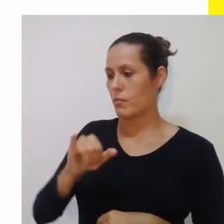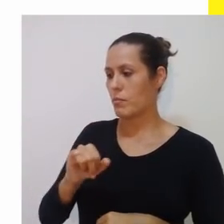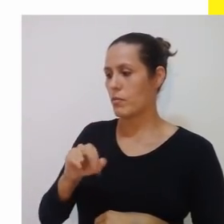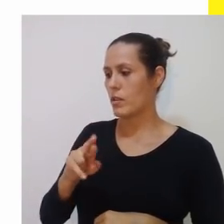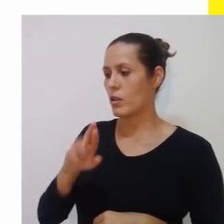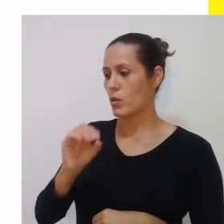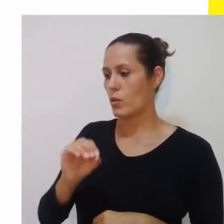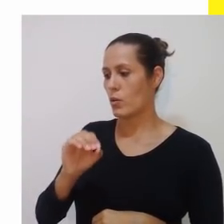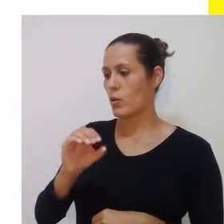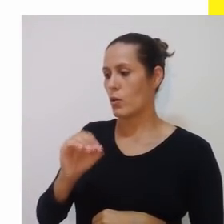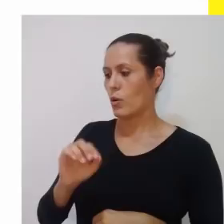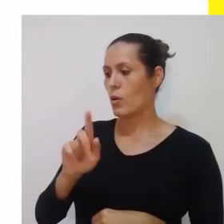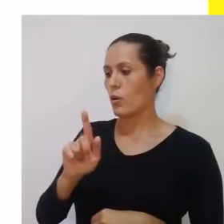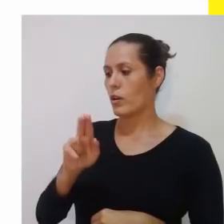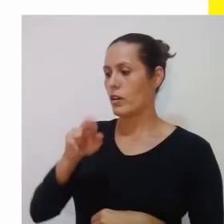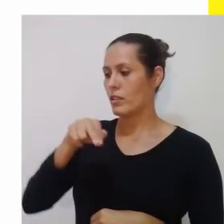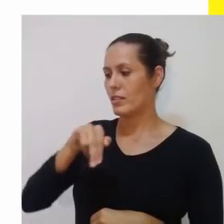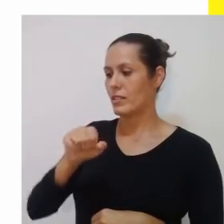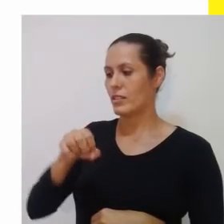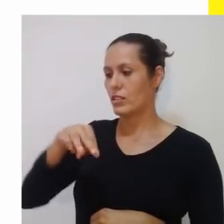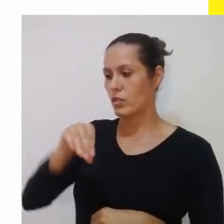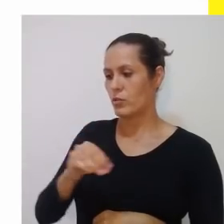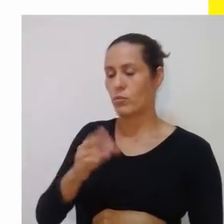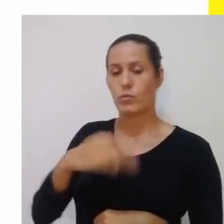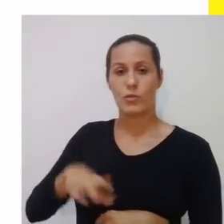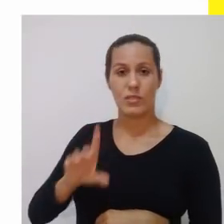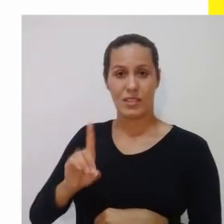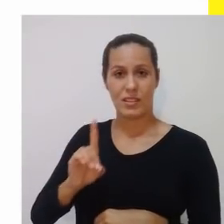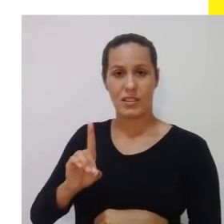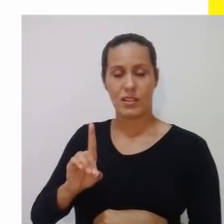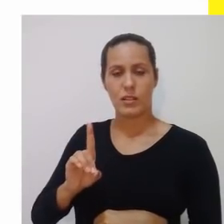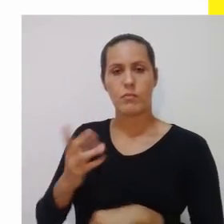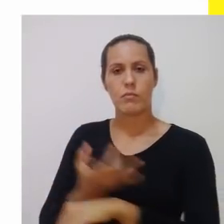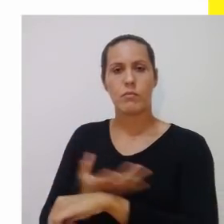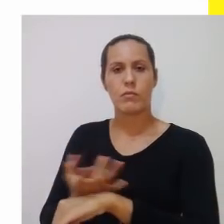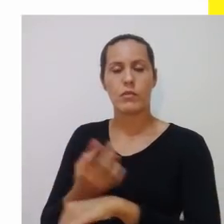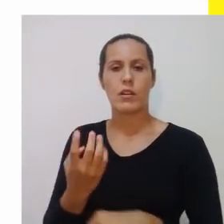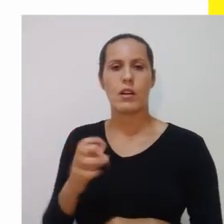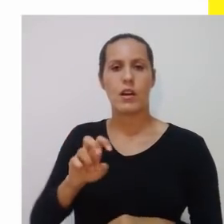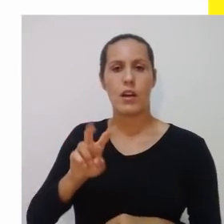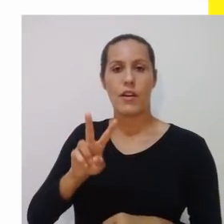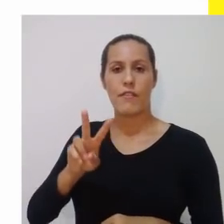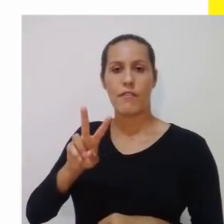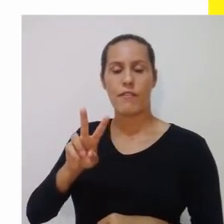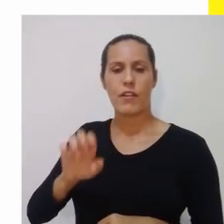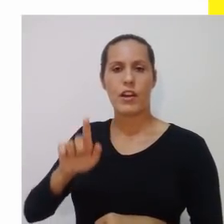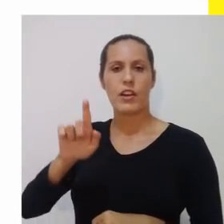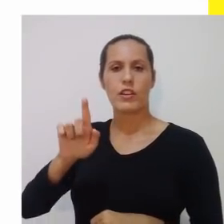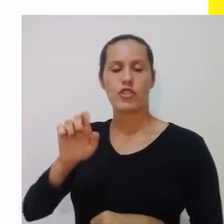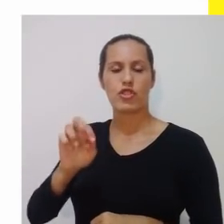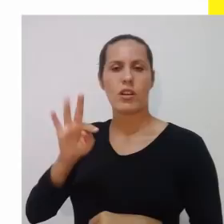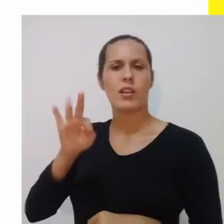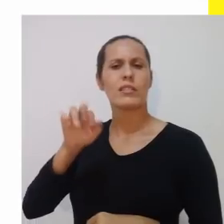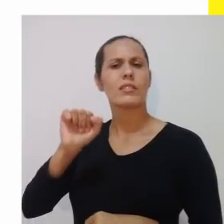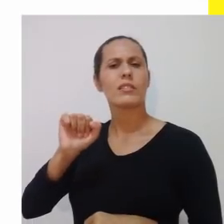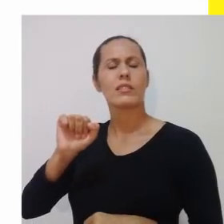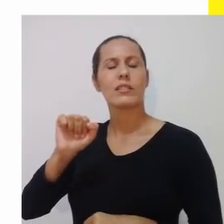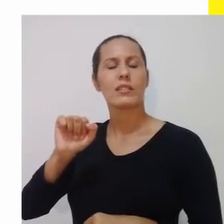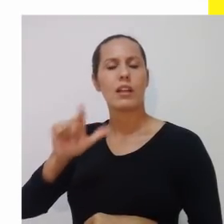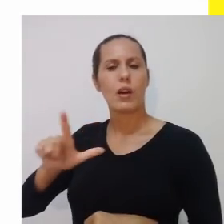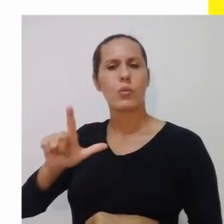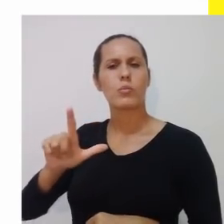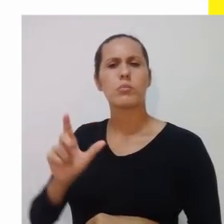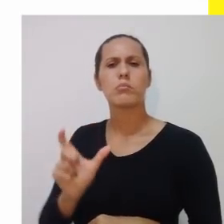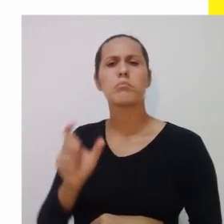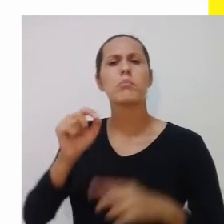E na letra D diz vegetal. Minha gente, o que o enunciado está perguntando é o que é o nitrogênio?